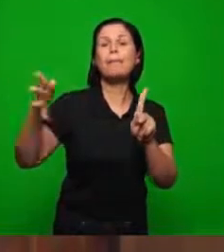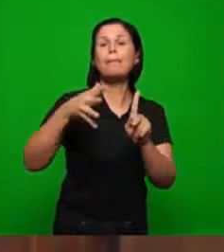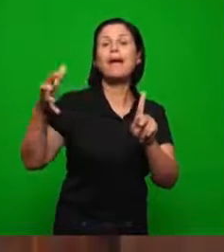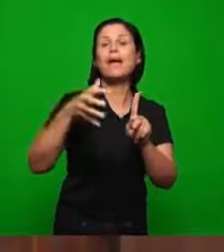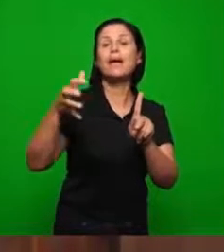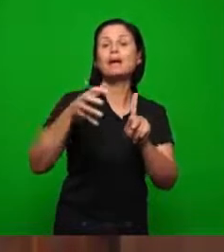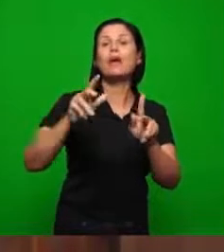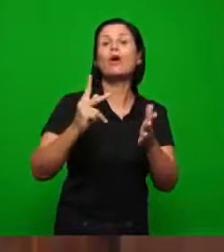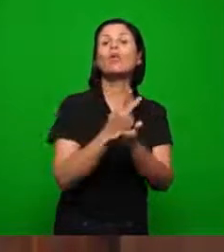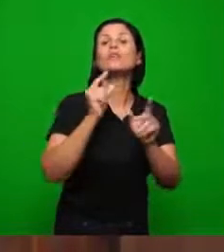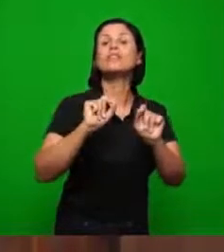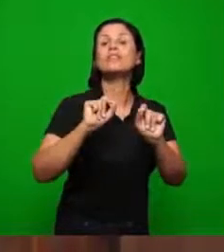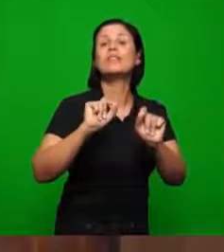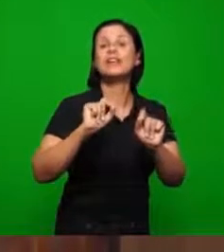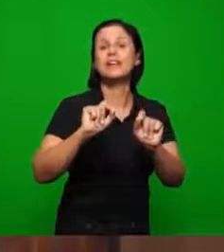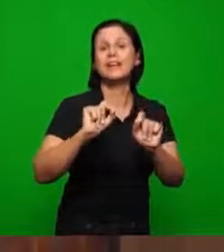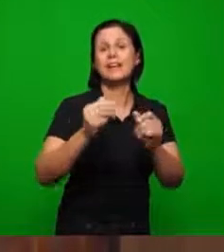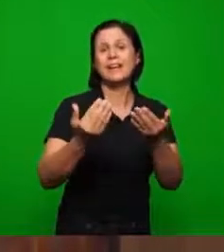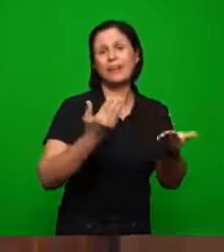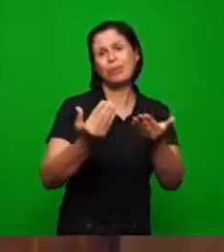retirada a vida